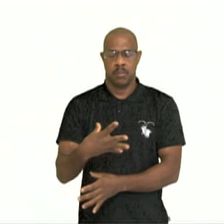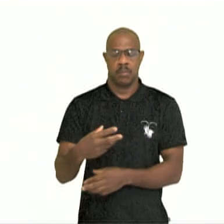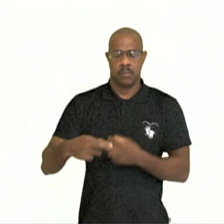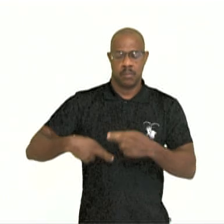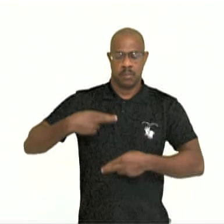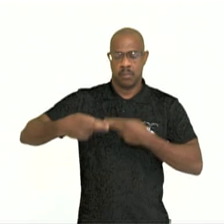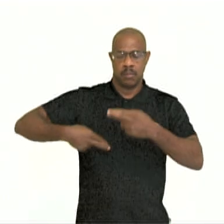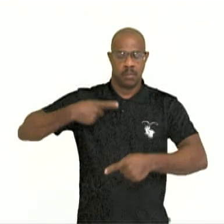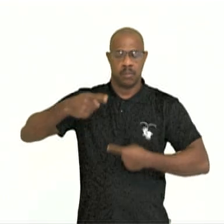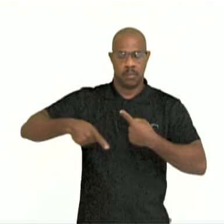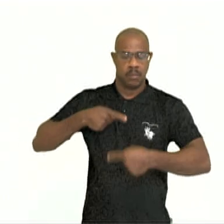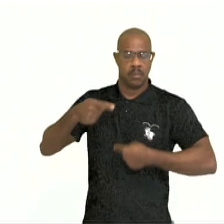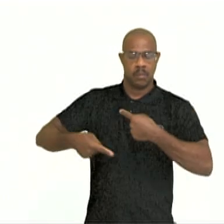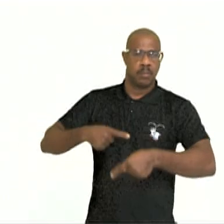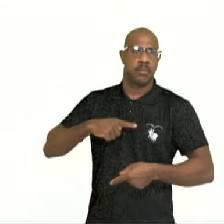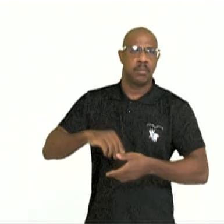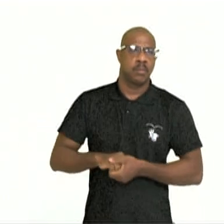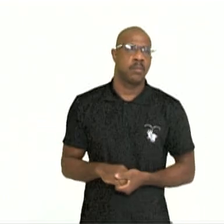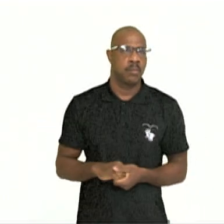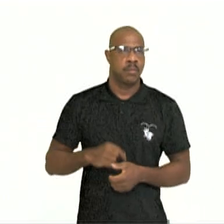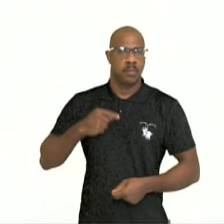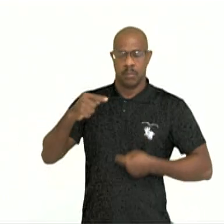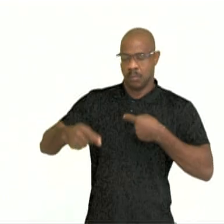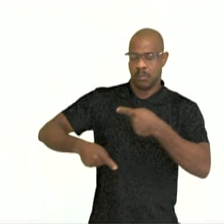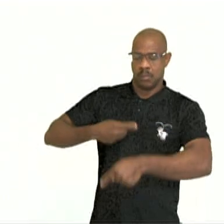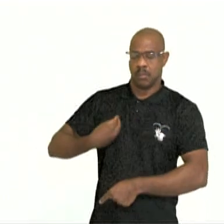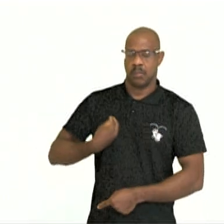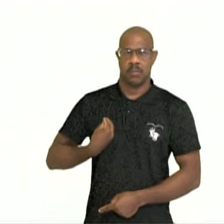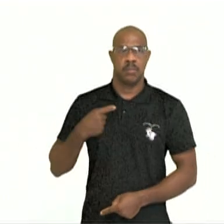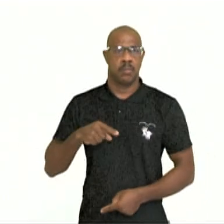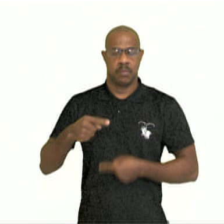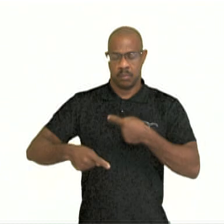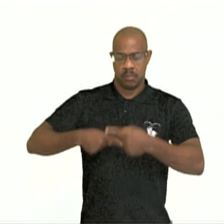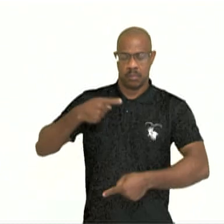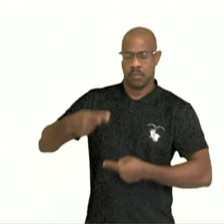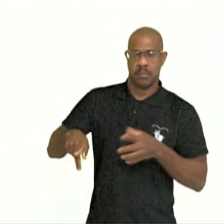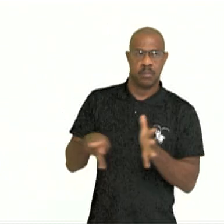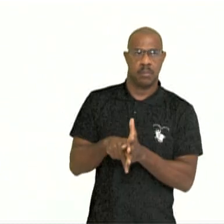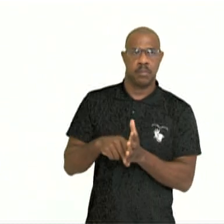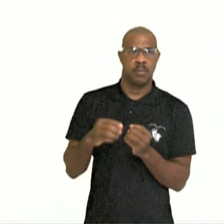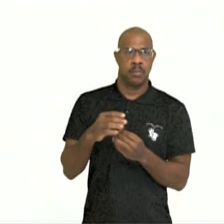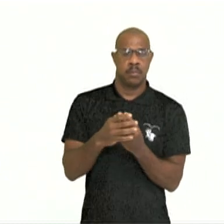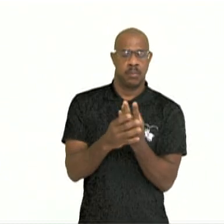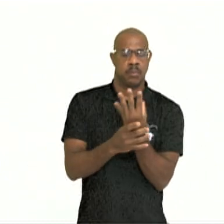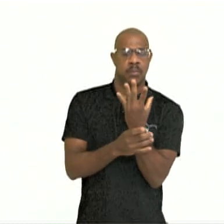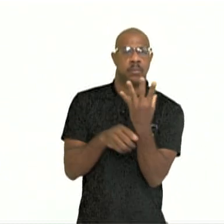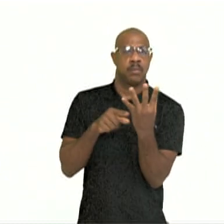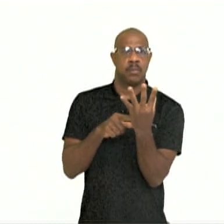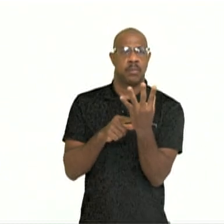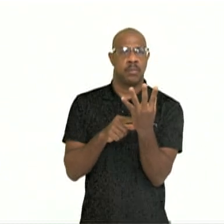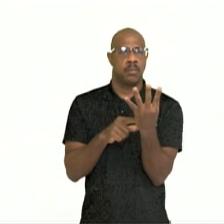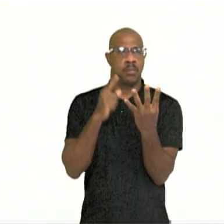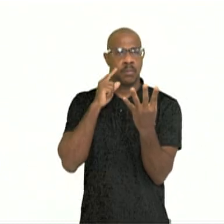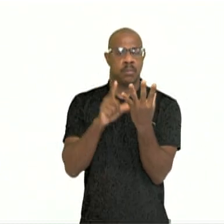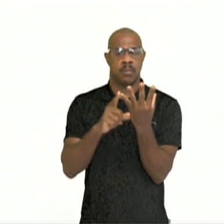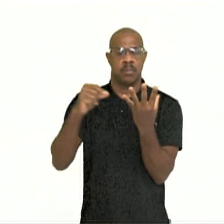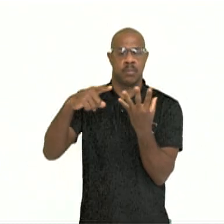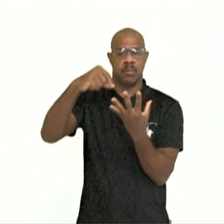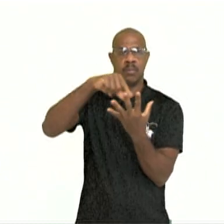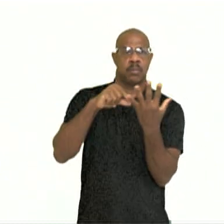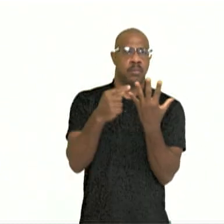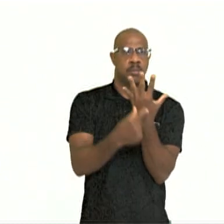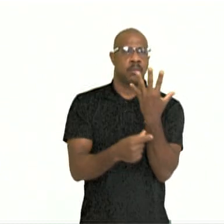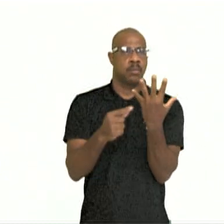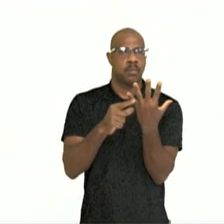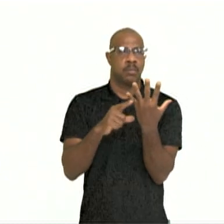ali. Então o ciclo de vida da planta. Nós temos então um esporófito, certo? No verso das